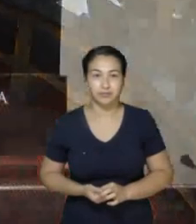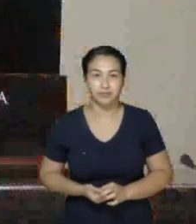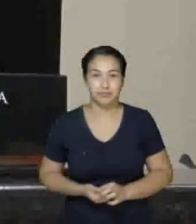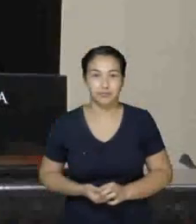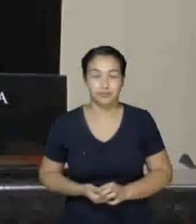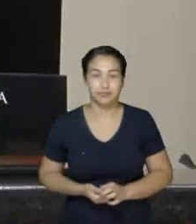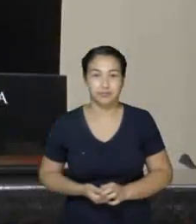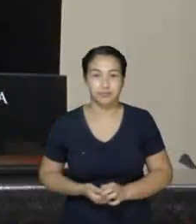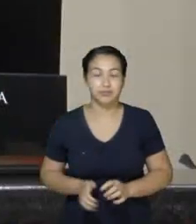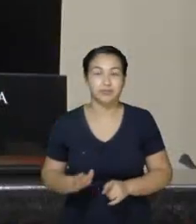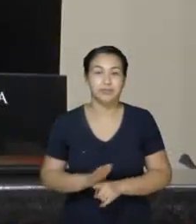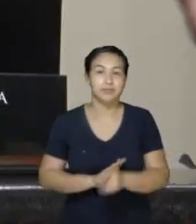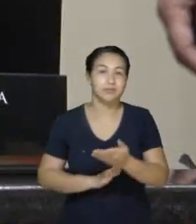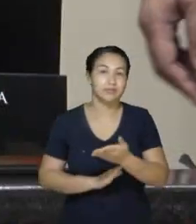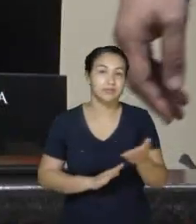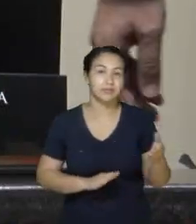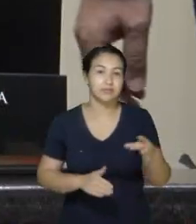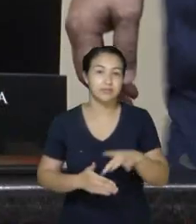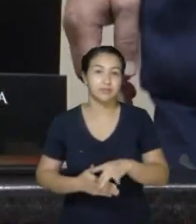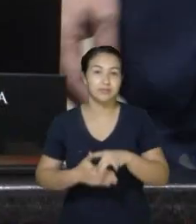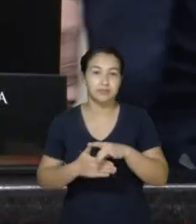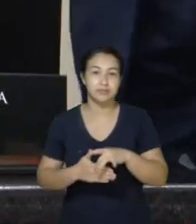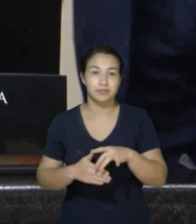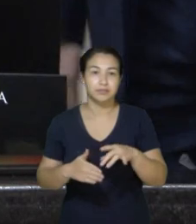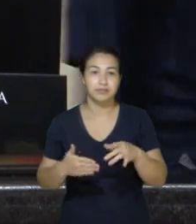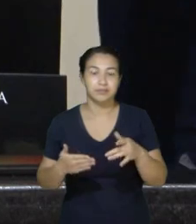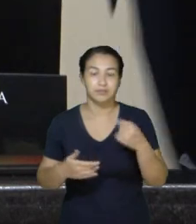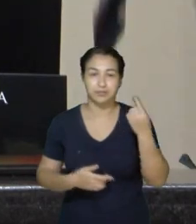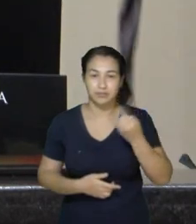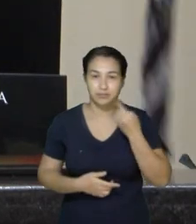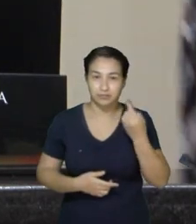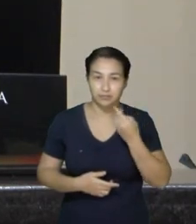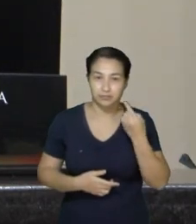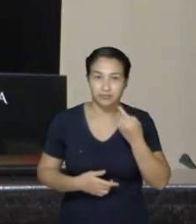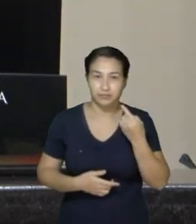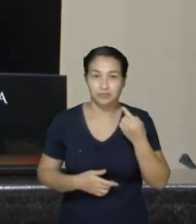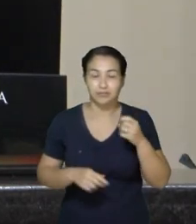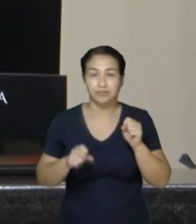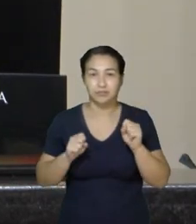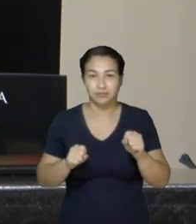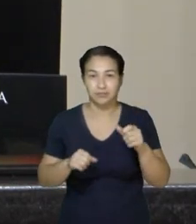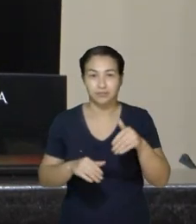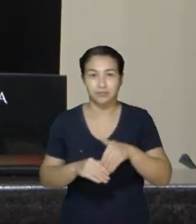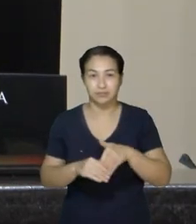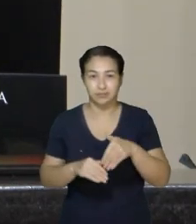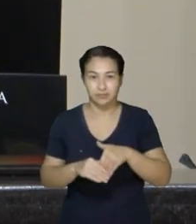Eu consulto os senhores deputados se podemos votar